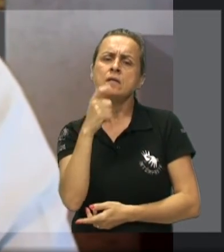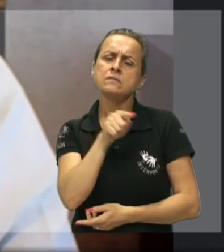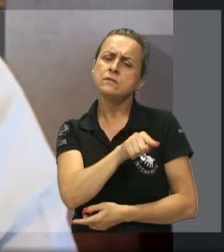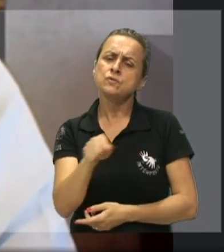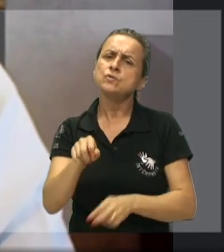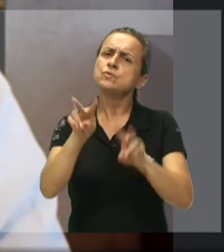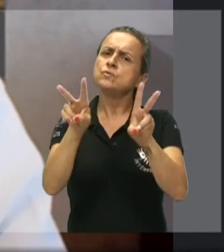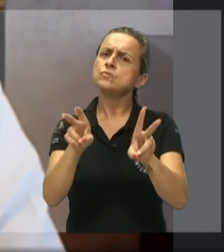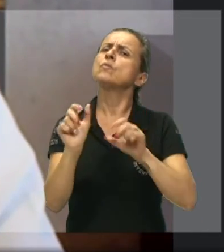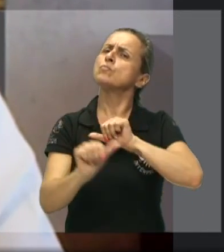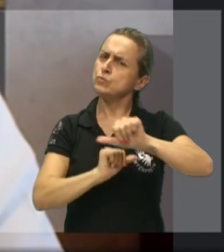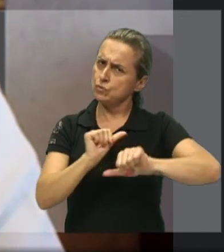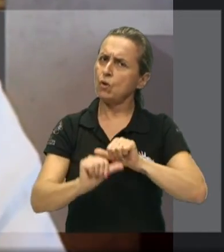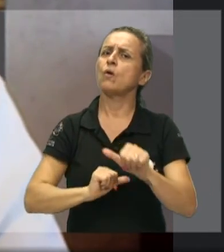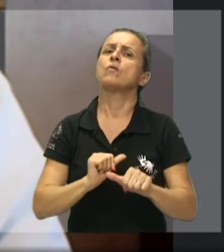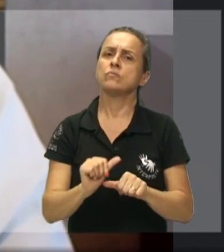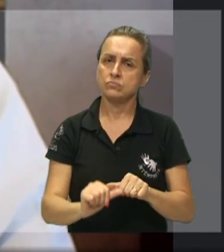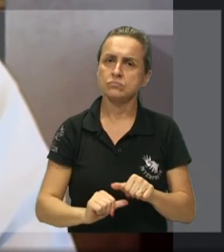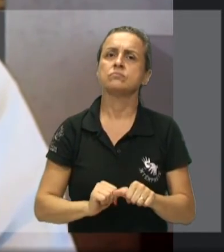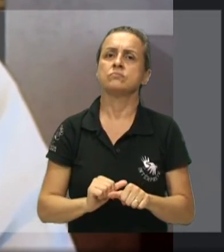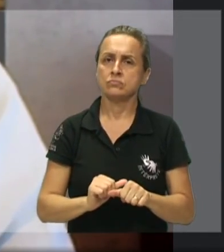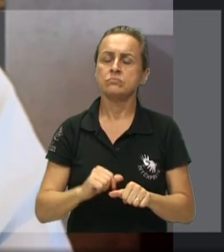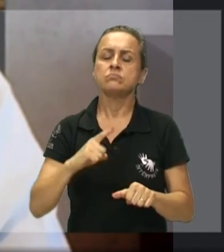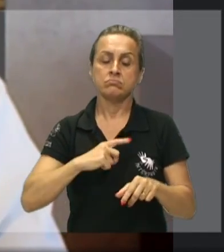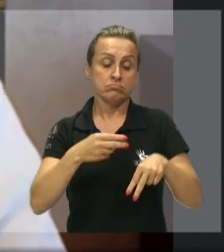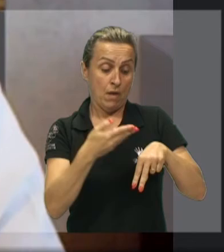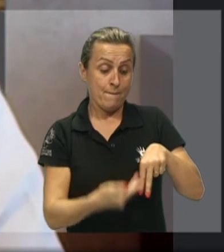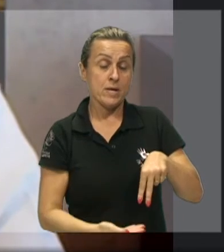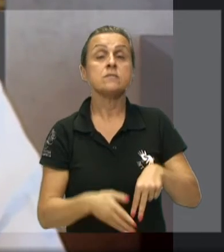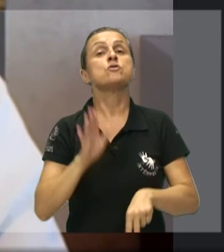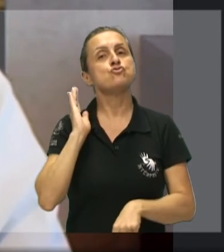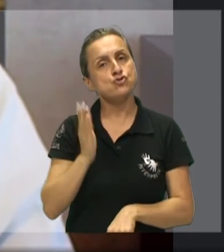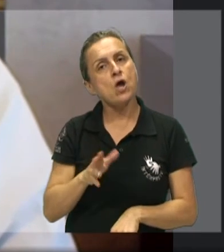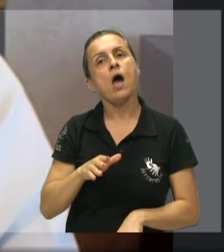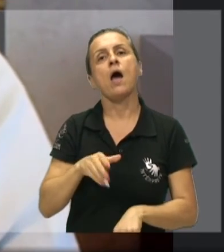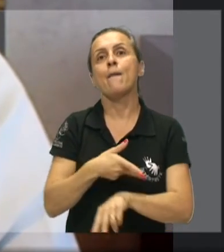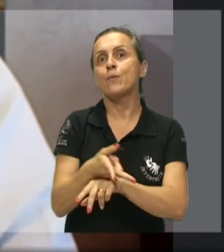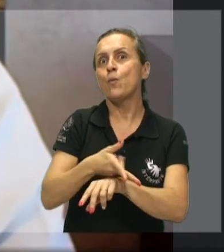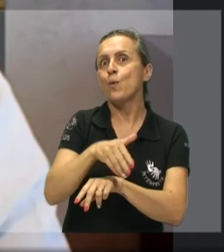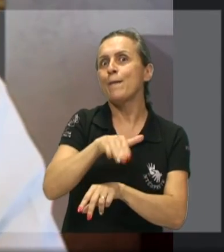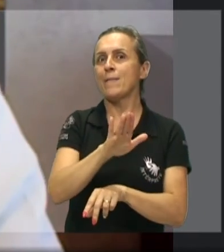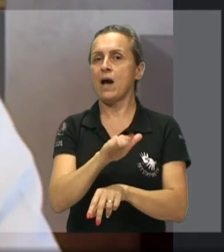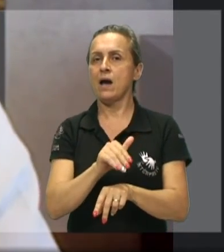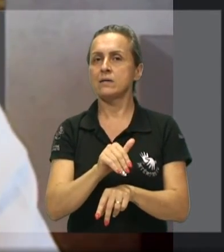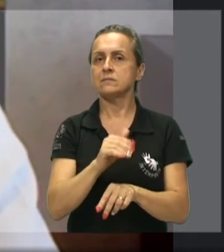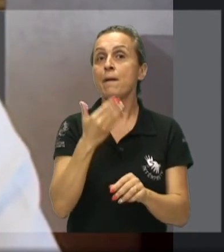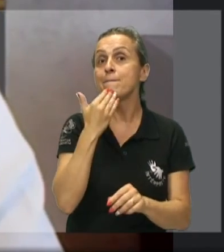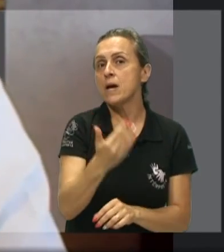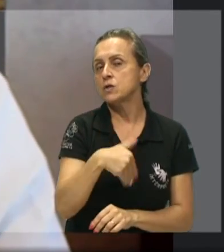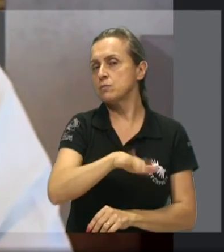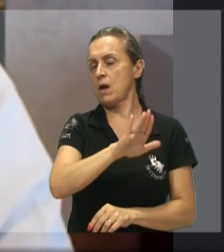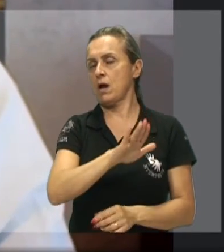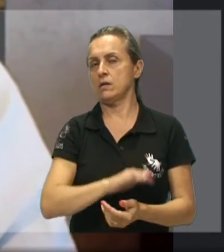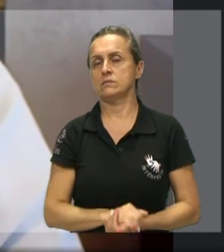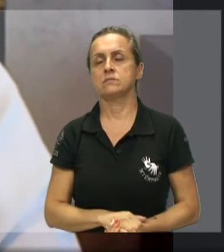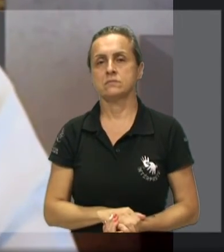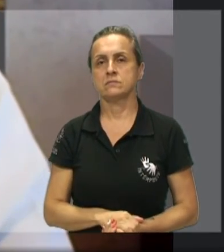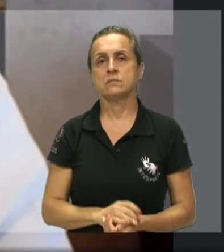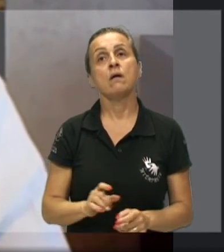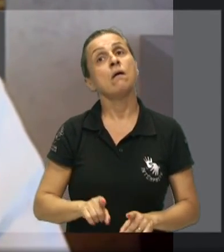realmente mudou, né? Alguns pacientes têm procurado, mas ainda assim a maior demanda por consulta é